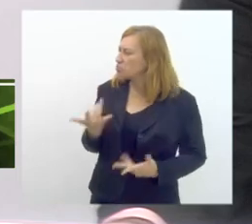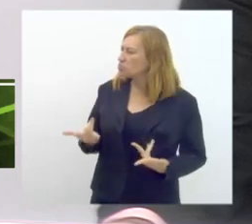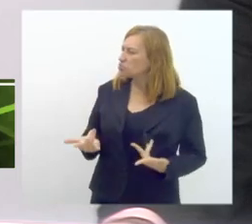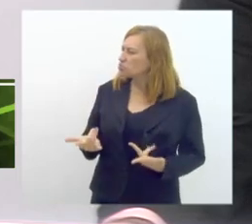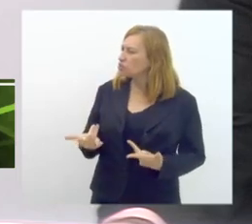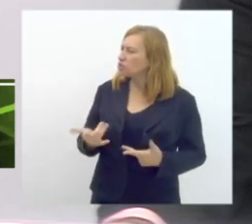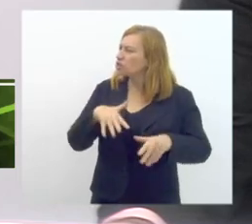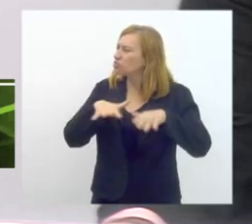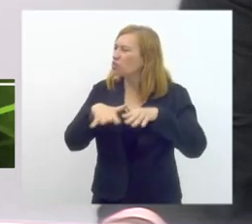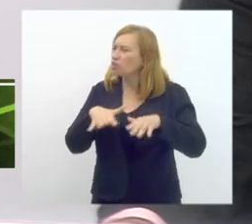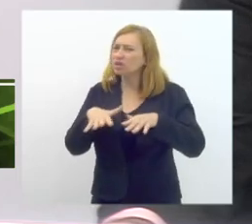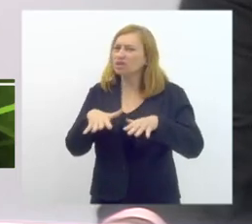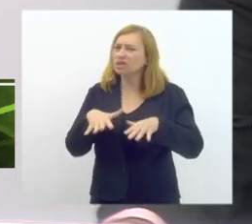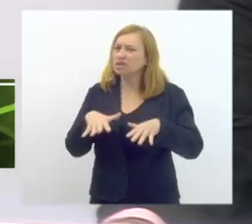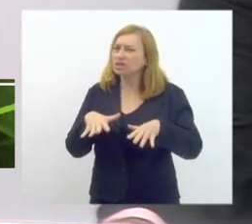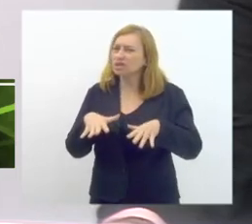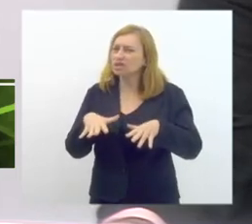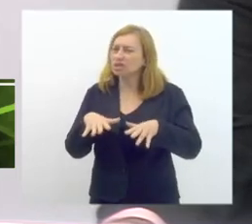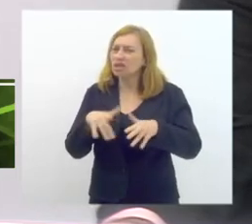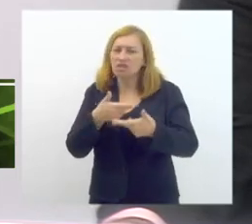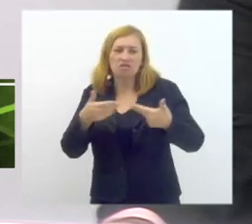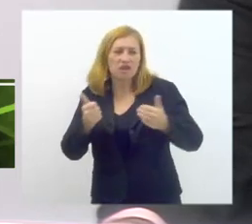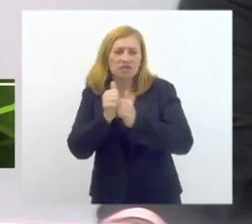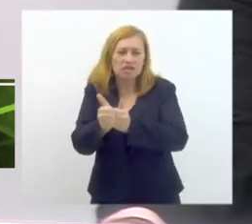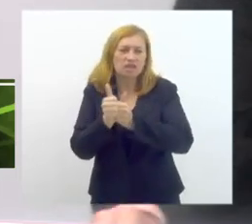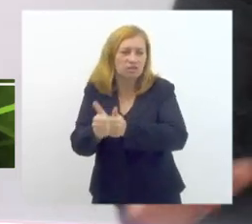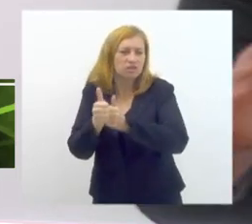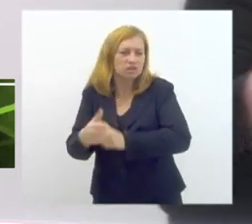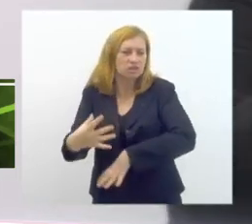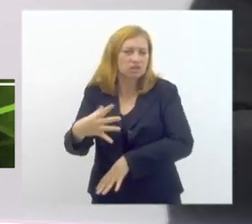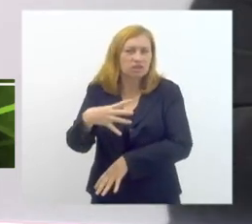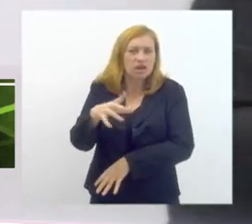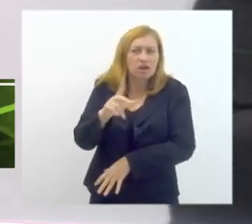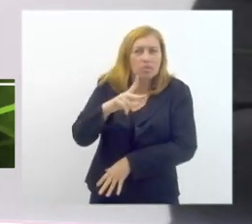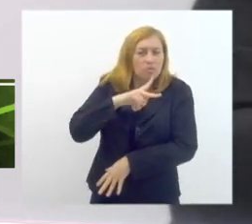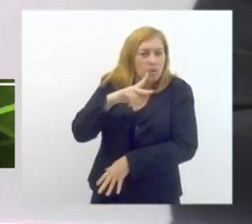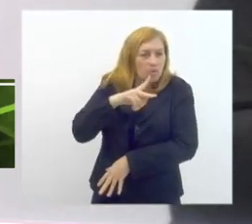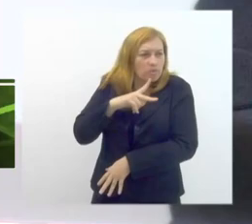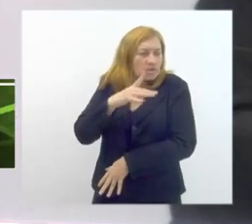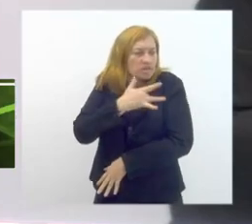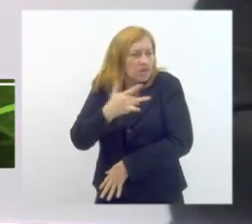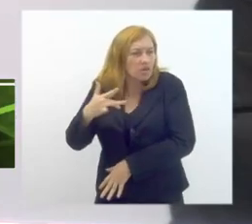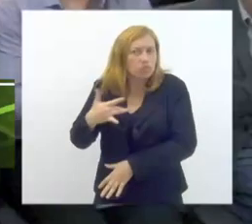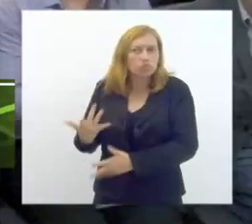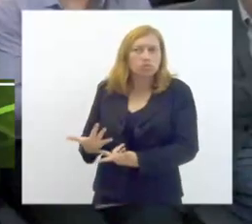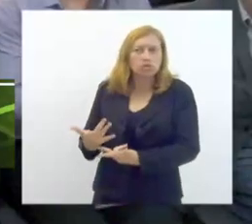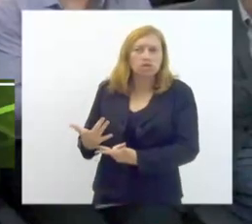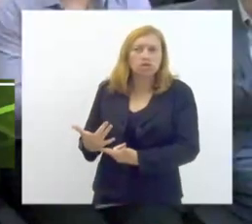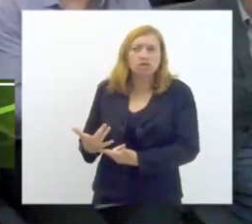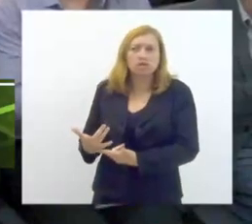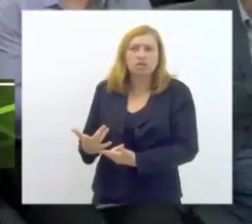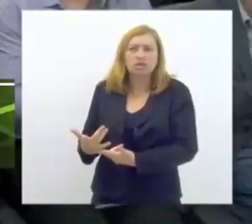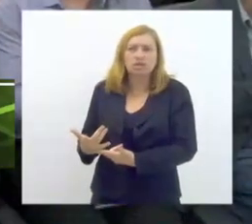que mobilizasse tantos segmentos dentro da própria saúde e